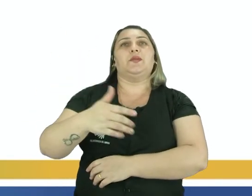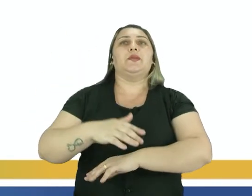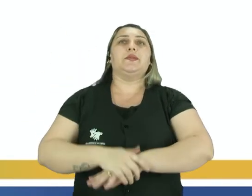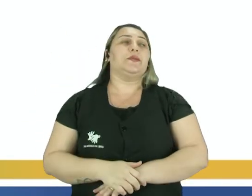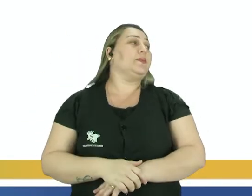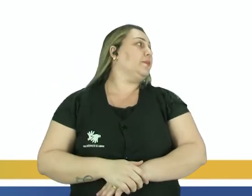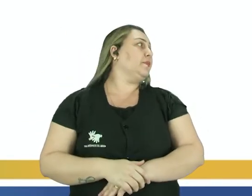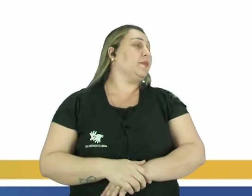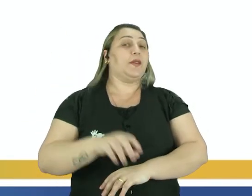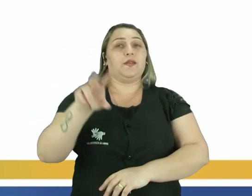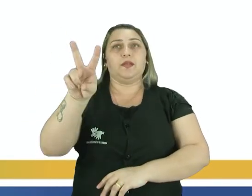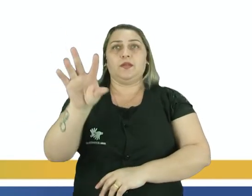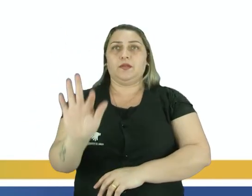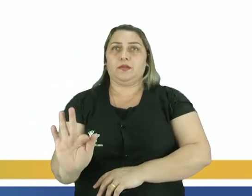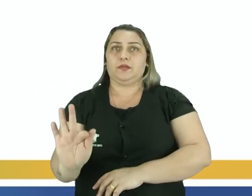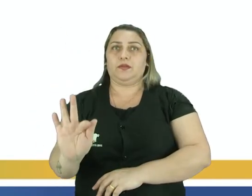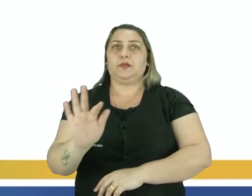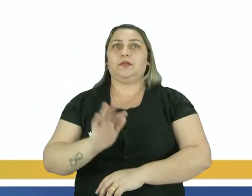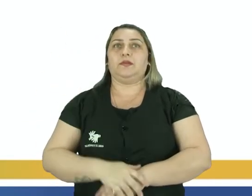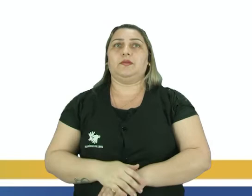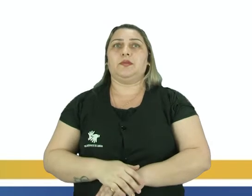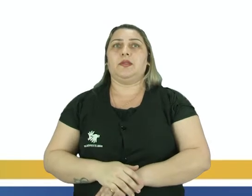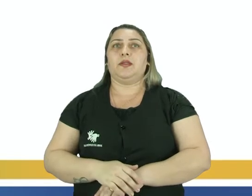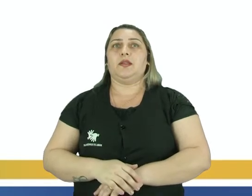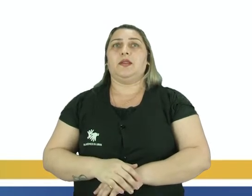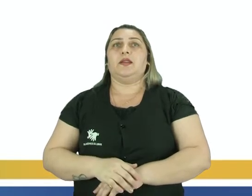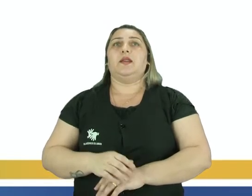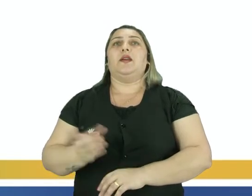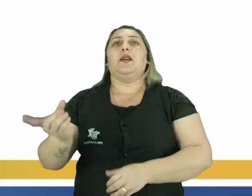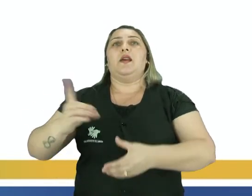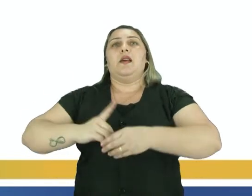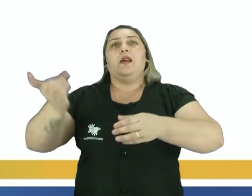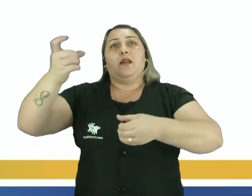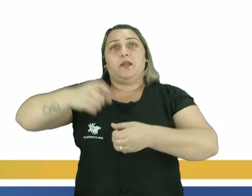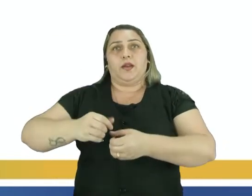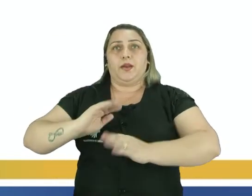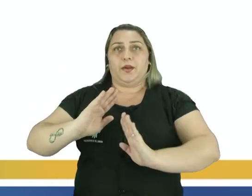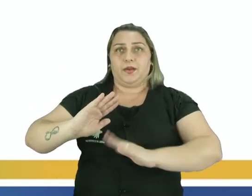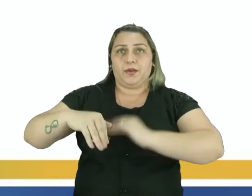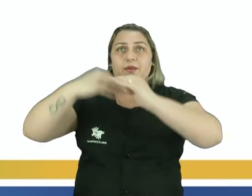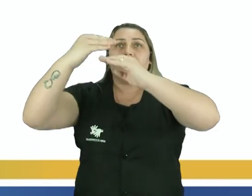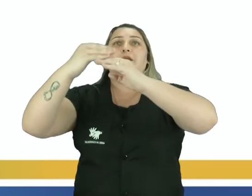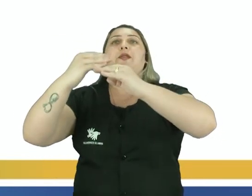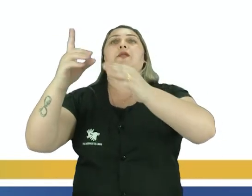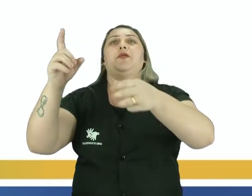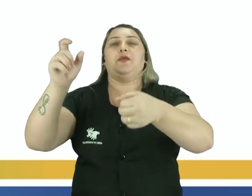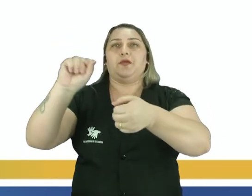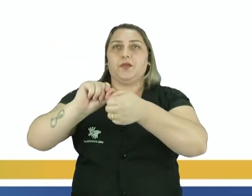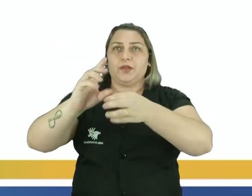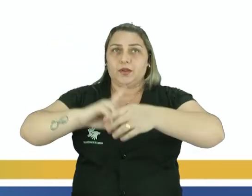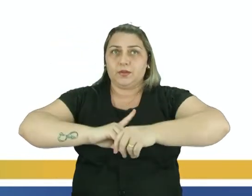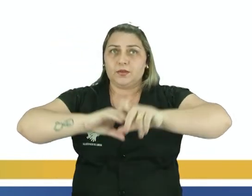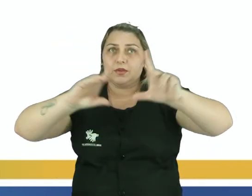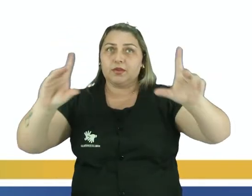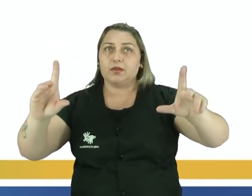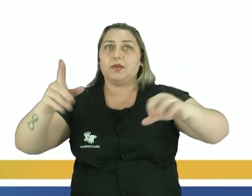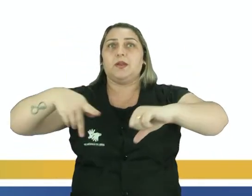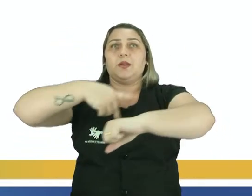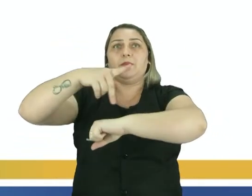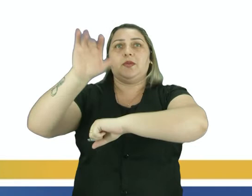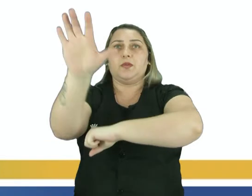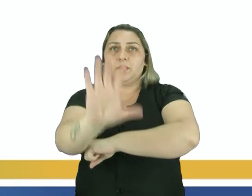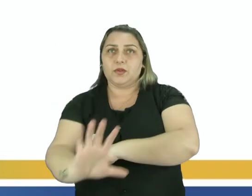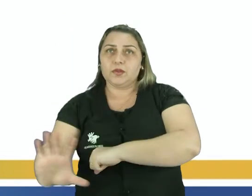uma questão de verdadeiro ou falso. Vamos lá analisar. Redemocratização é o processo de restauração da democracia em países